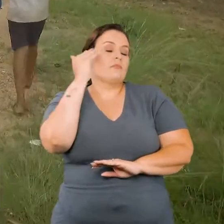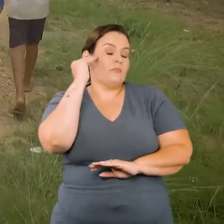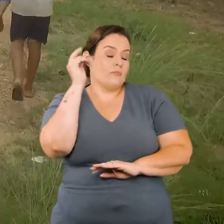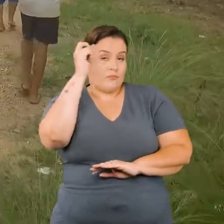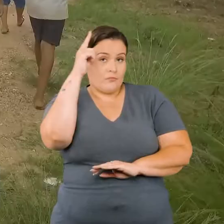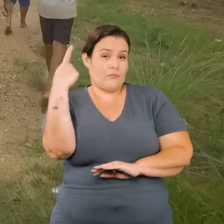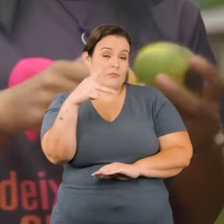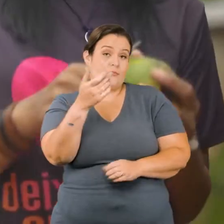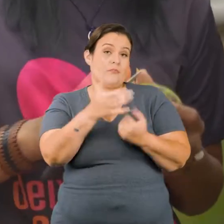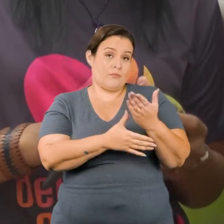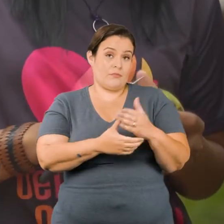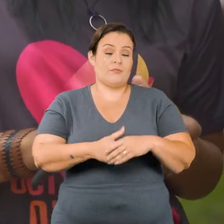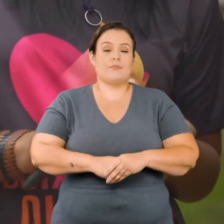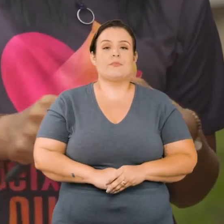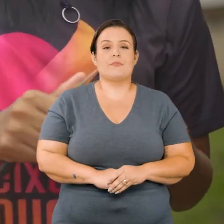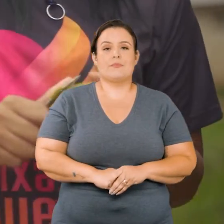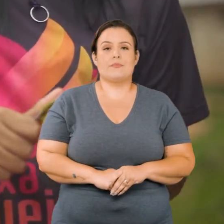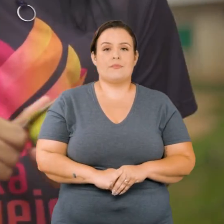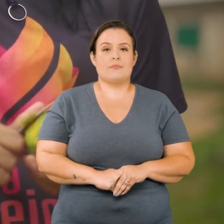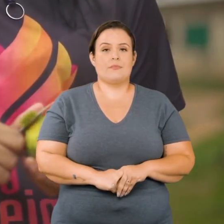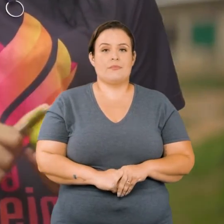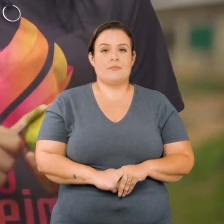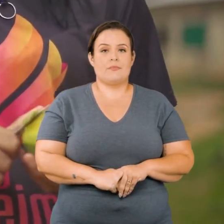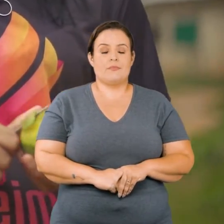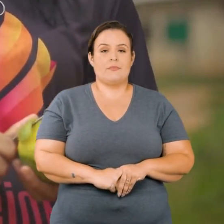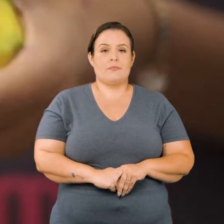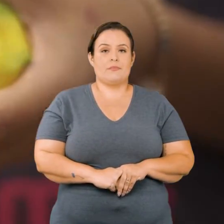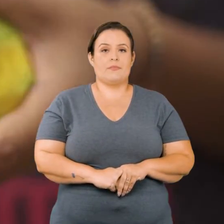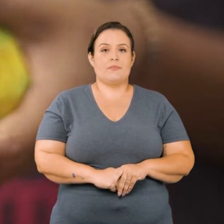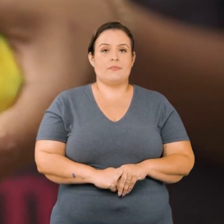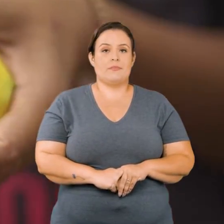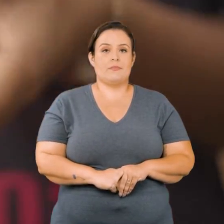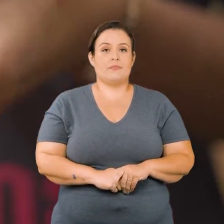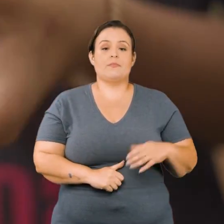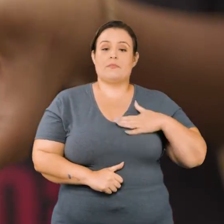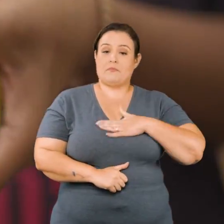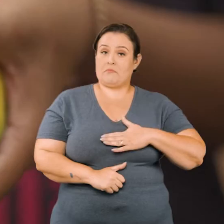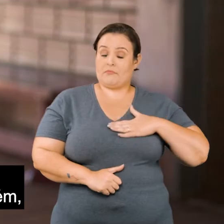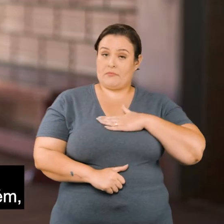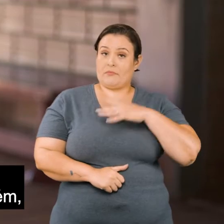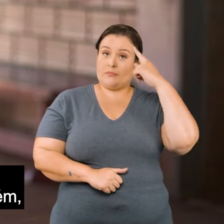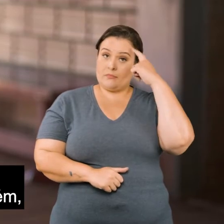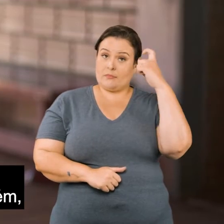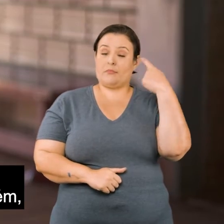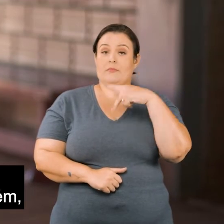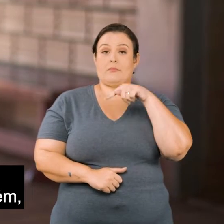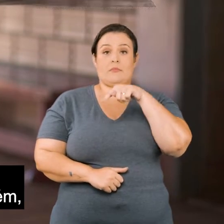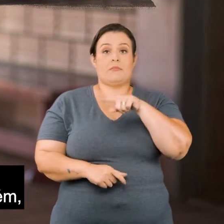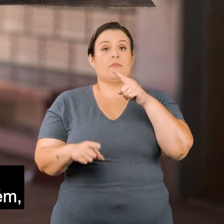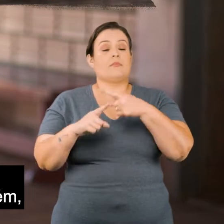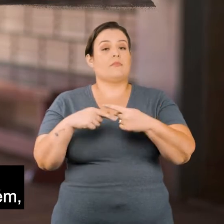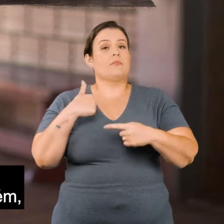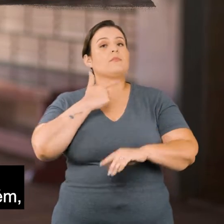ele a par da sua cultura, da sua origem, de onde ele veio. João Pamaré, professor indígena e sabedor. Gostei da ideia dela, né?